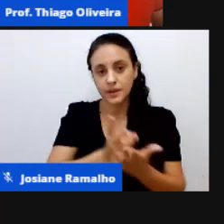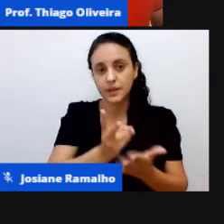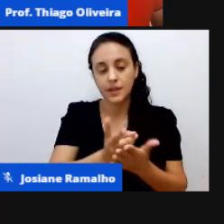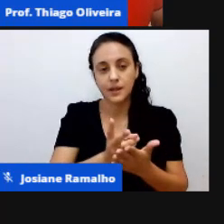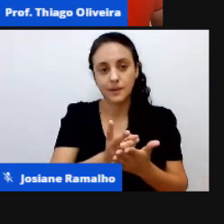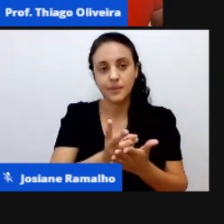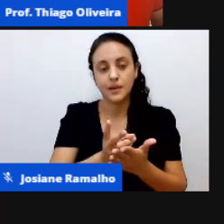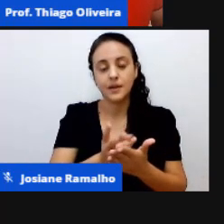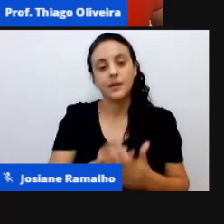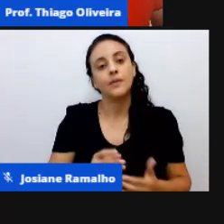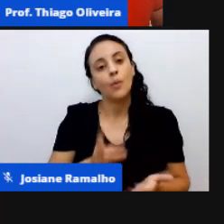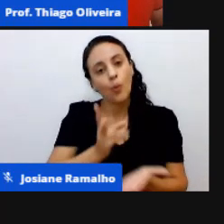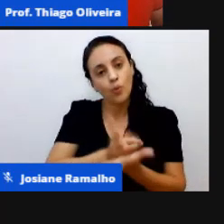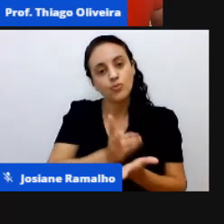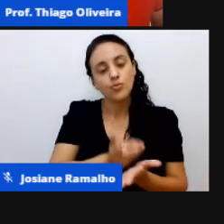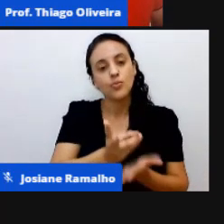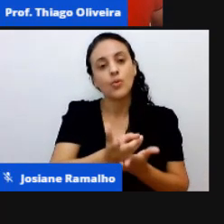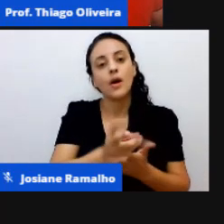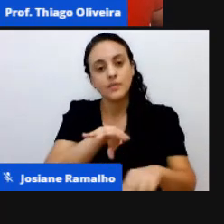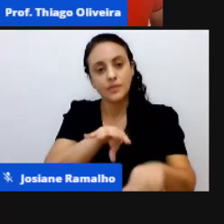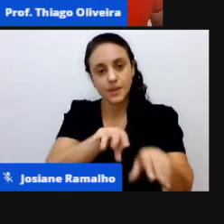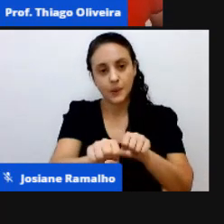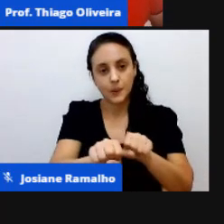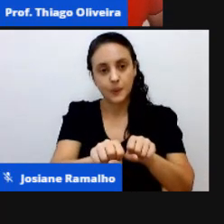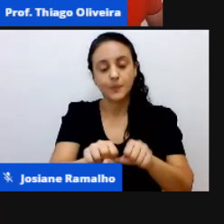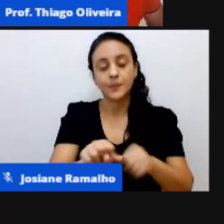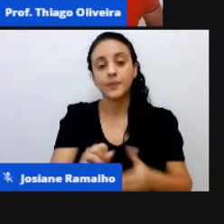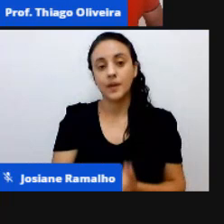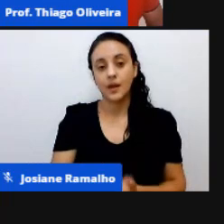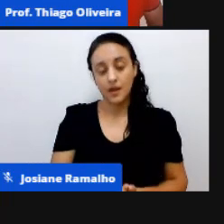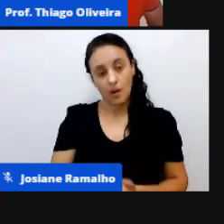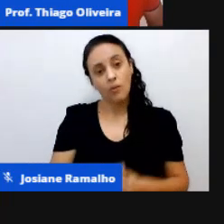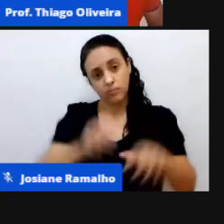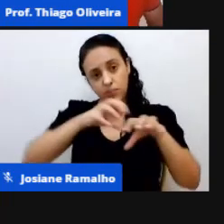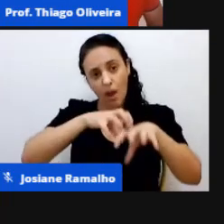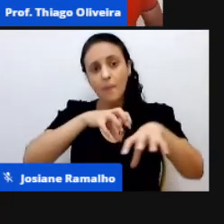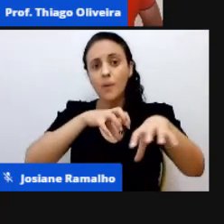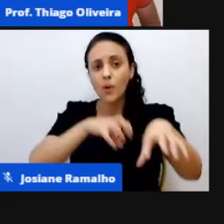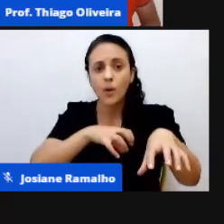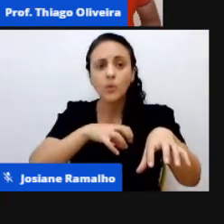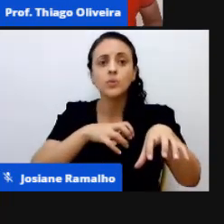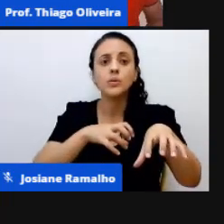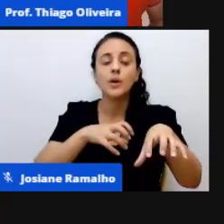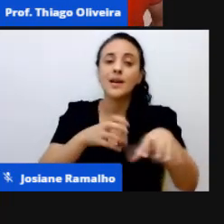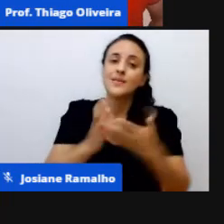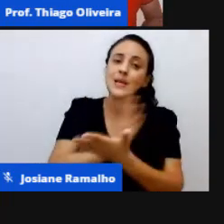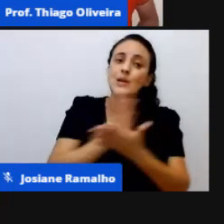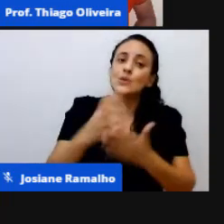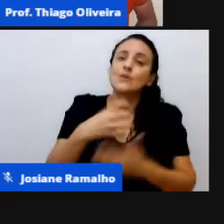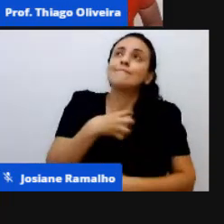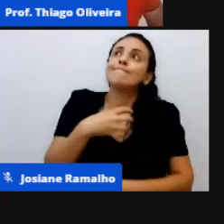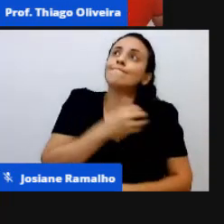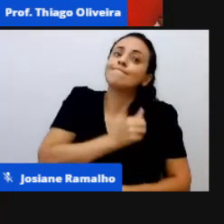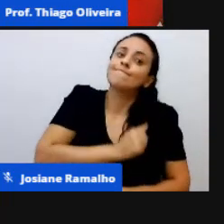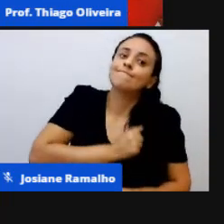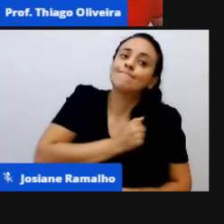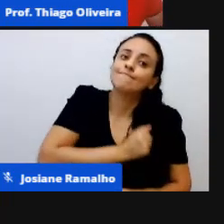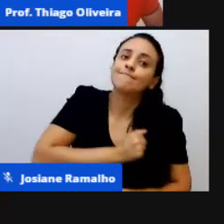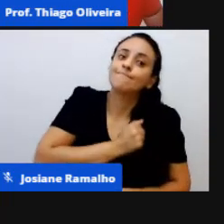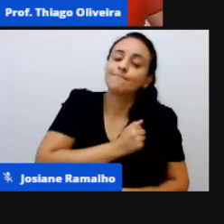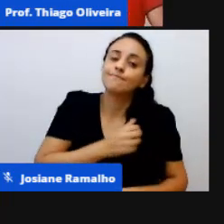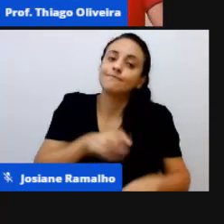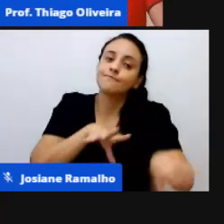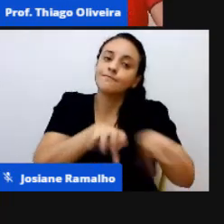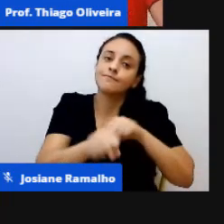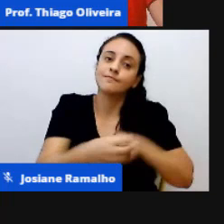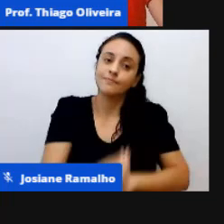continuar esse movimento de formação, mesmo de forma remota. Às vezes a gente sente saudade, né, de estar nas nossas formações